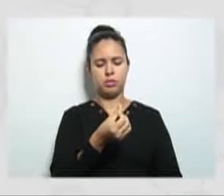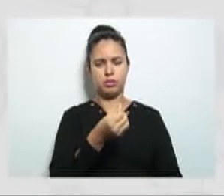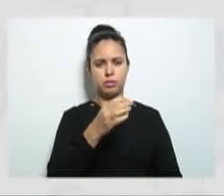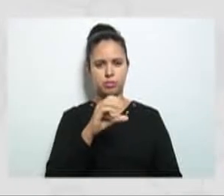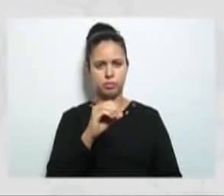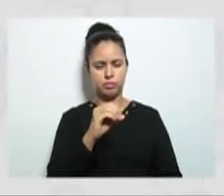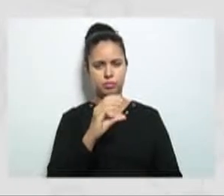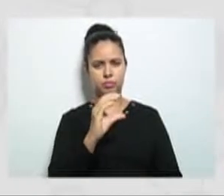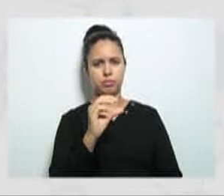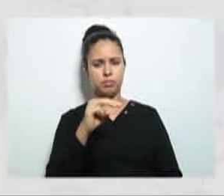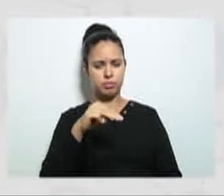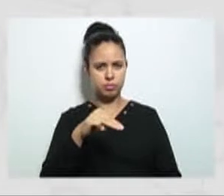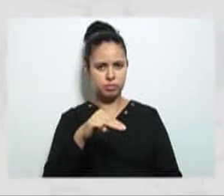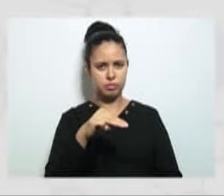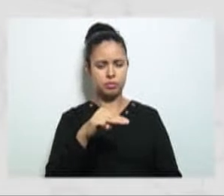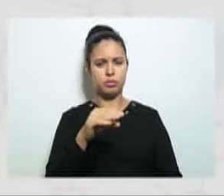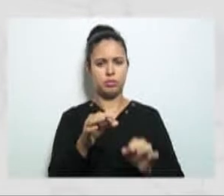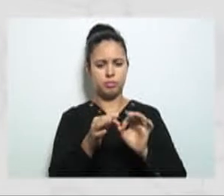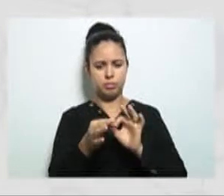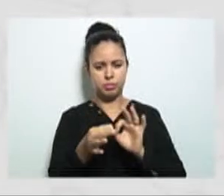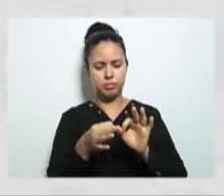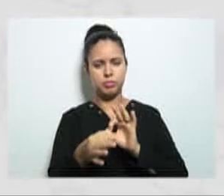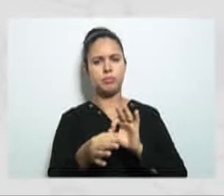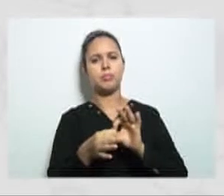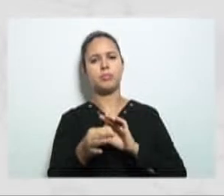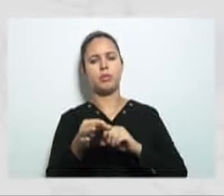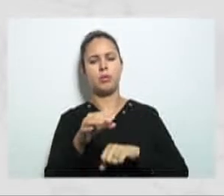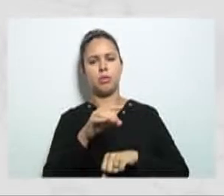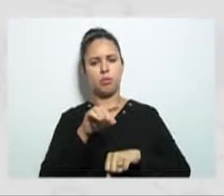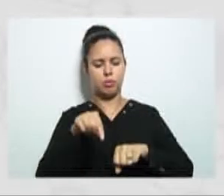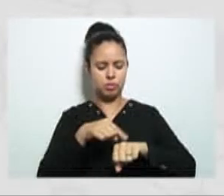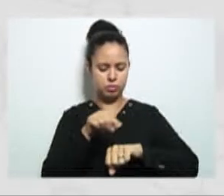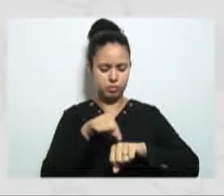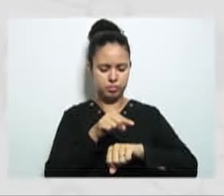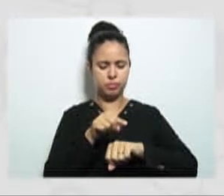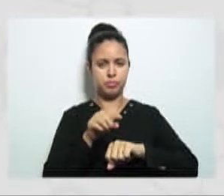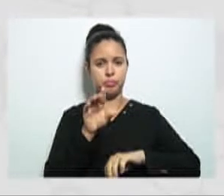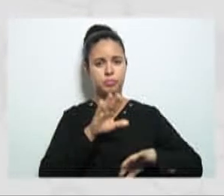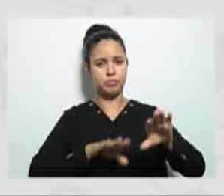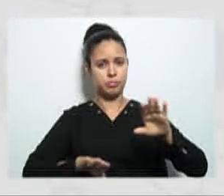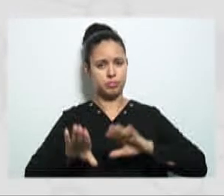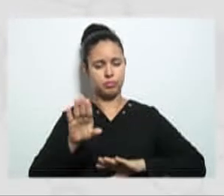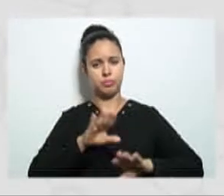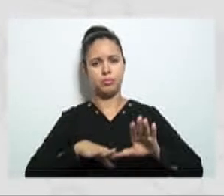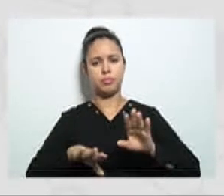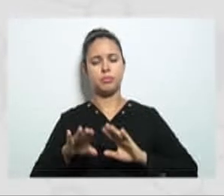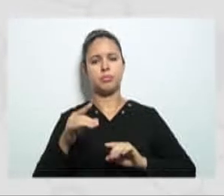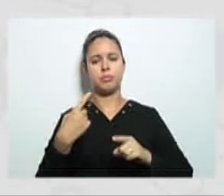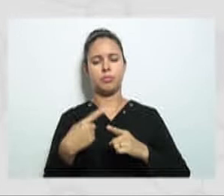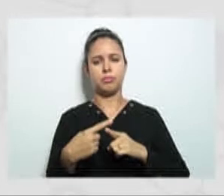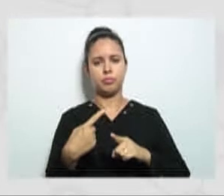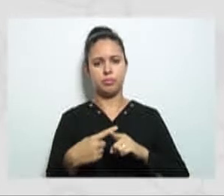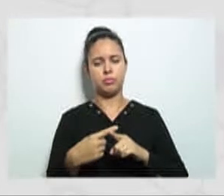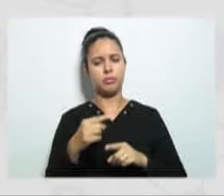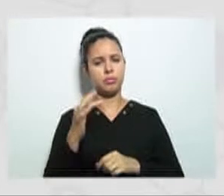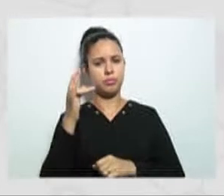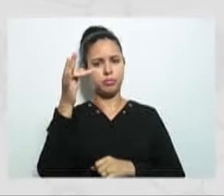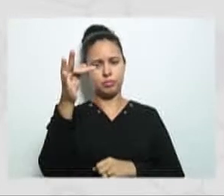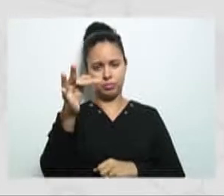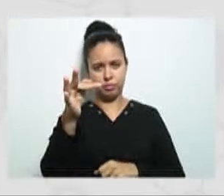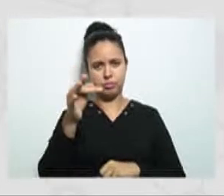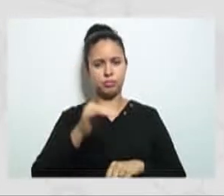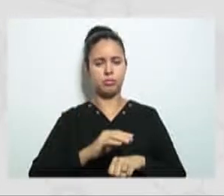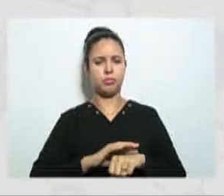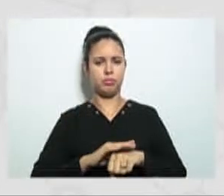né? Fica pertinho do celular ali, passa horas ali. Cuidado, gente, cuidado com isso, porque querendo ou não, vai te prejudicar, tá?